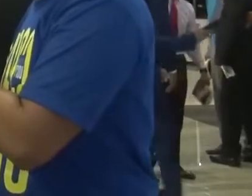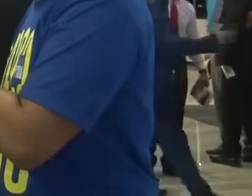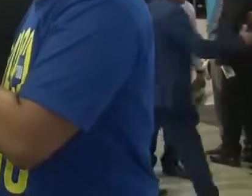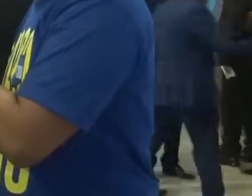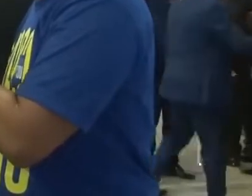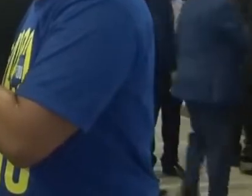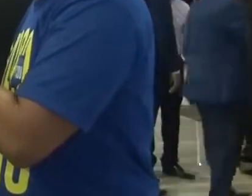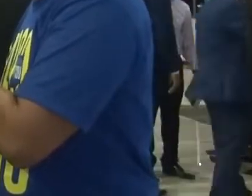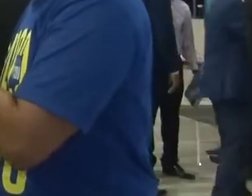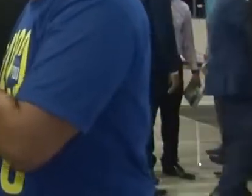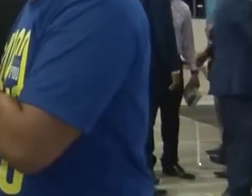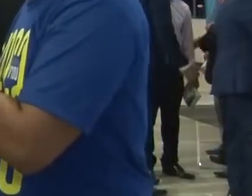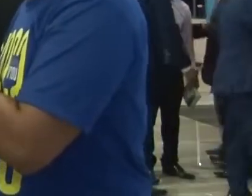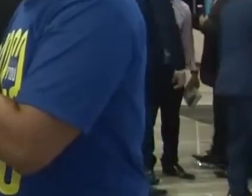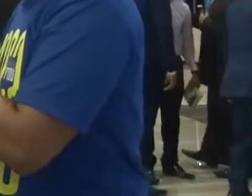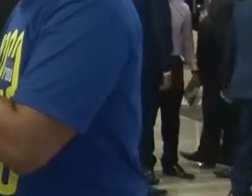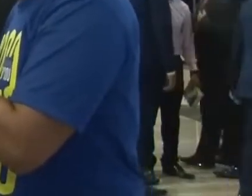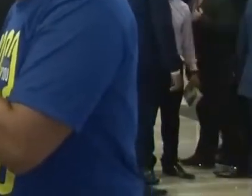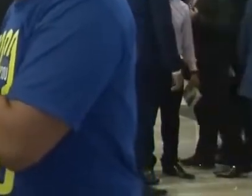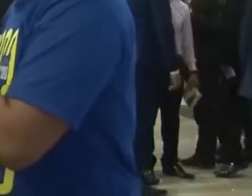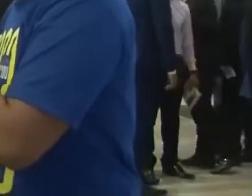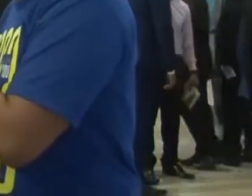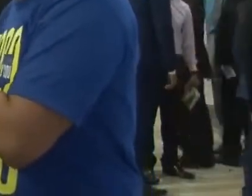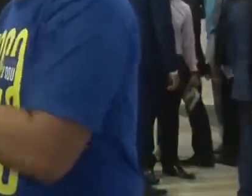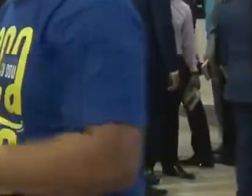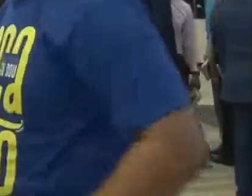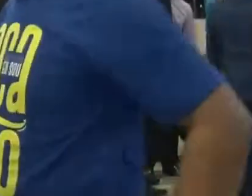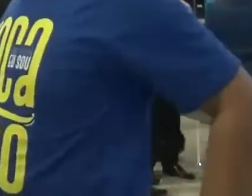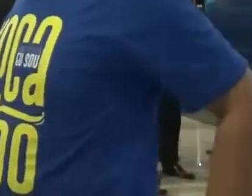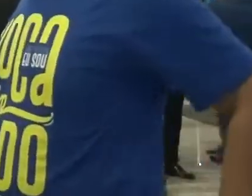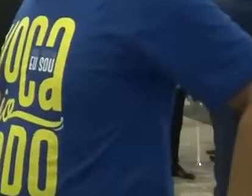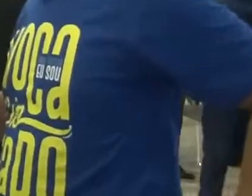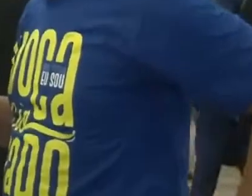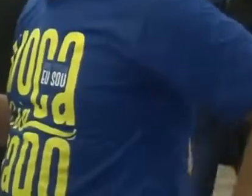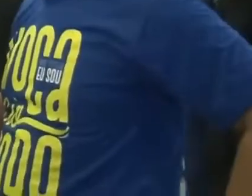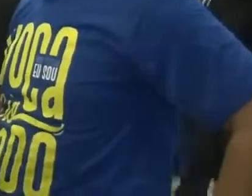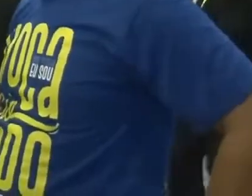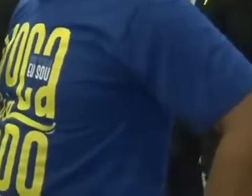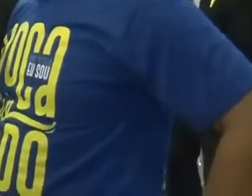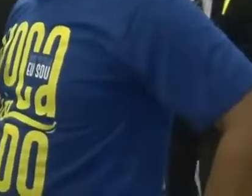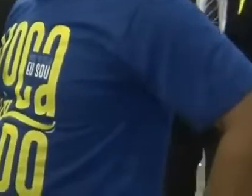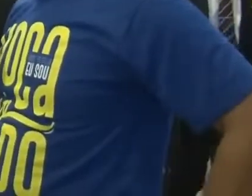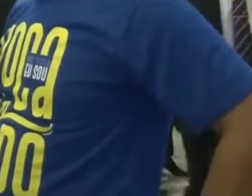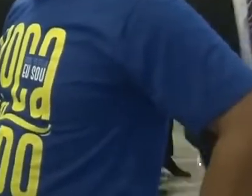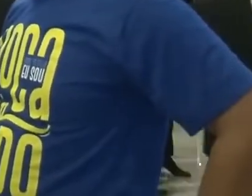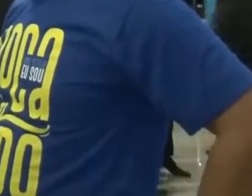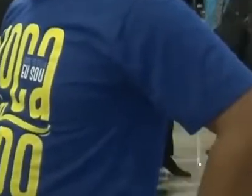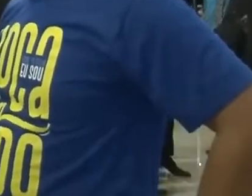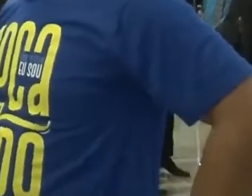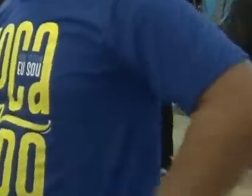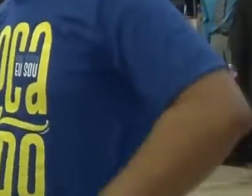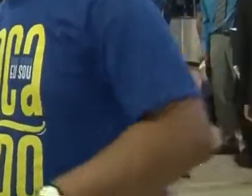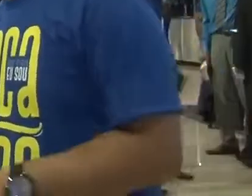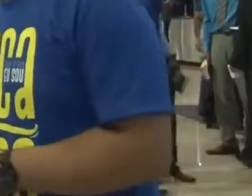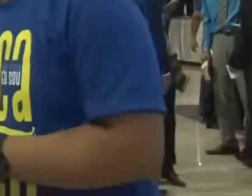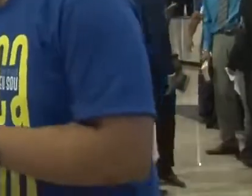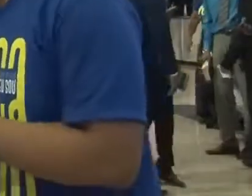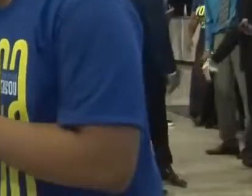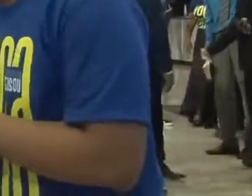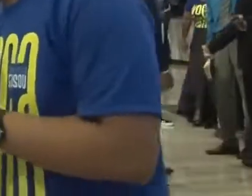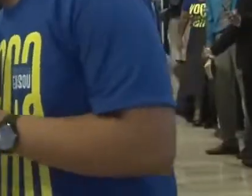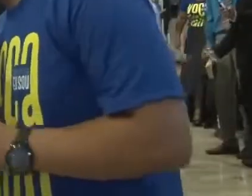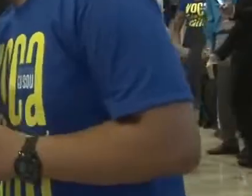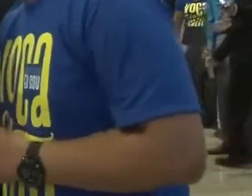ó. Se você perdeu 2023, pelo amor de Deus, não perca 2024. E